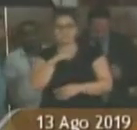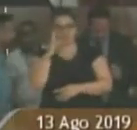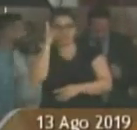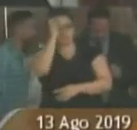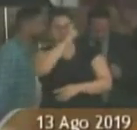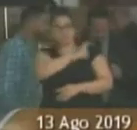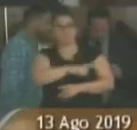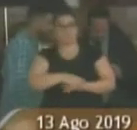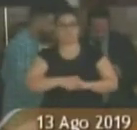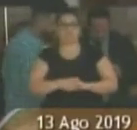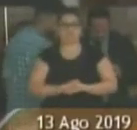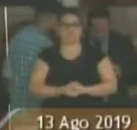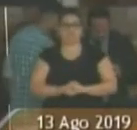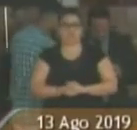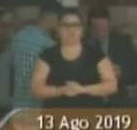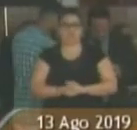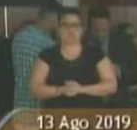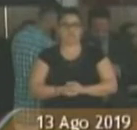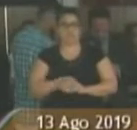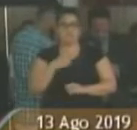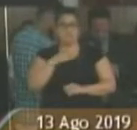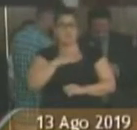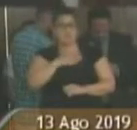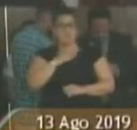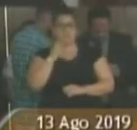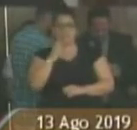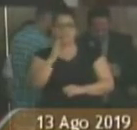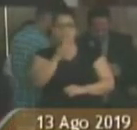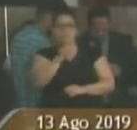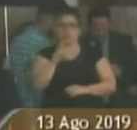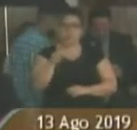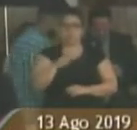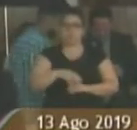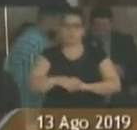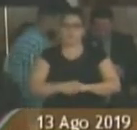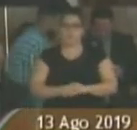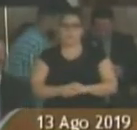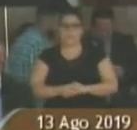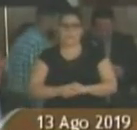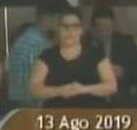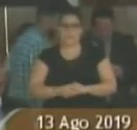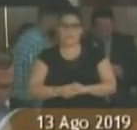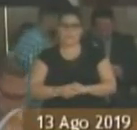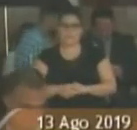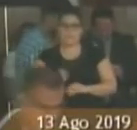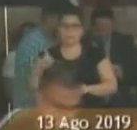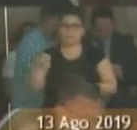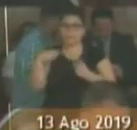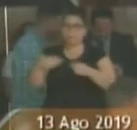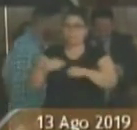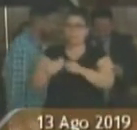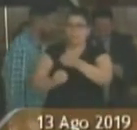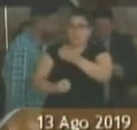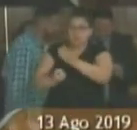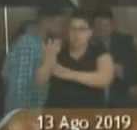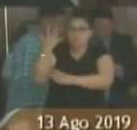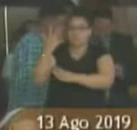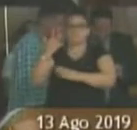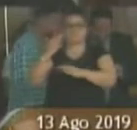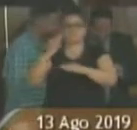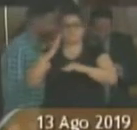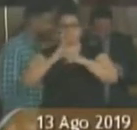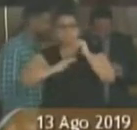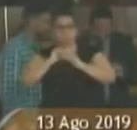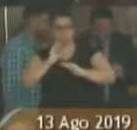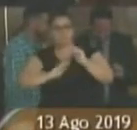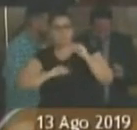Brincadeira, hein, seu João Carlos Rabelo? Eu falo logo o nome, que a gente tem que dar o nome, né? O senhor tem que gerar emprego, se preocupar com os